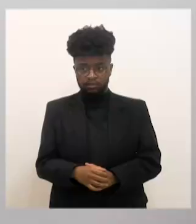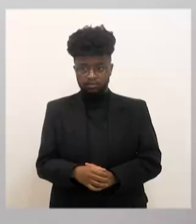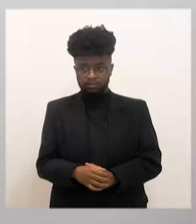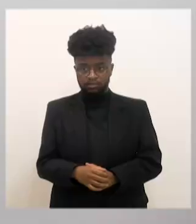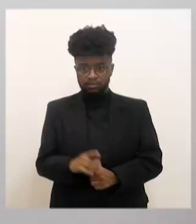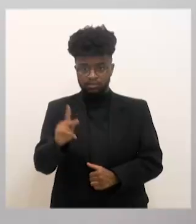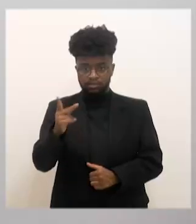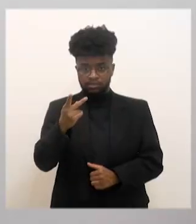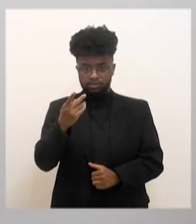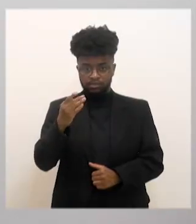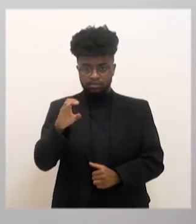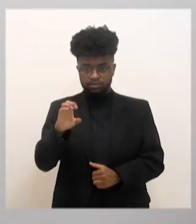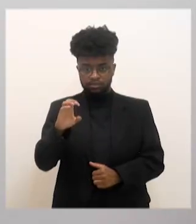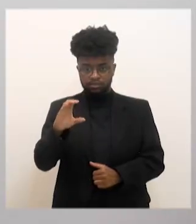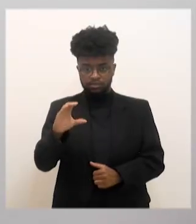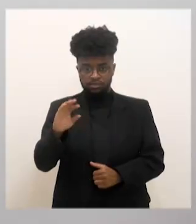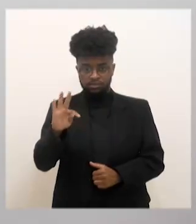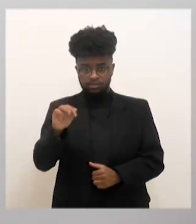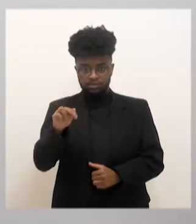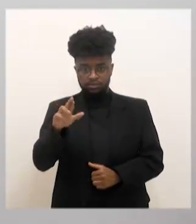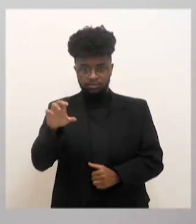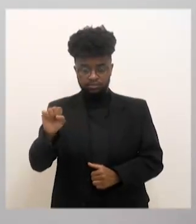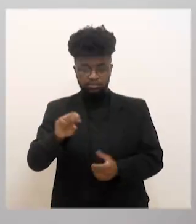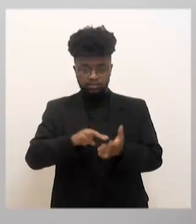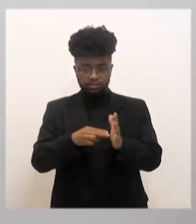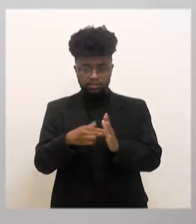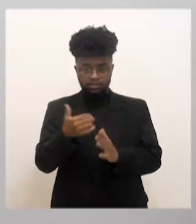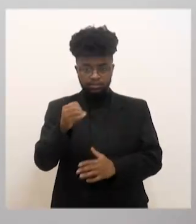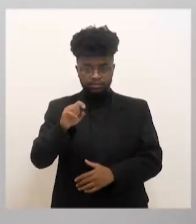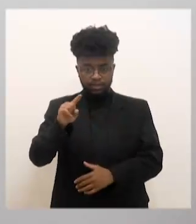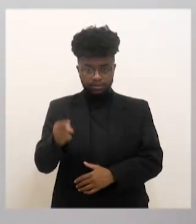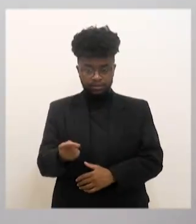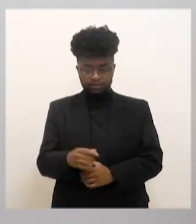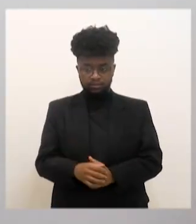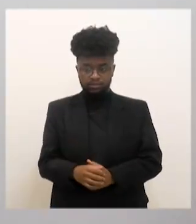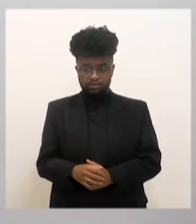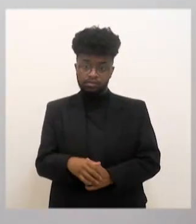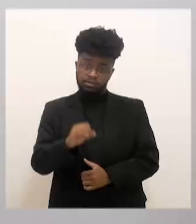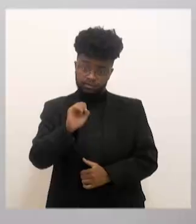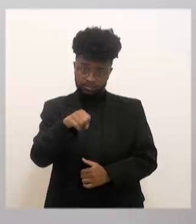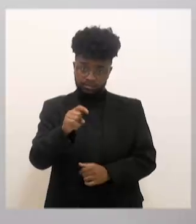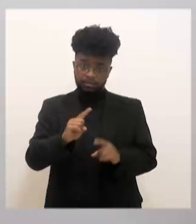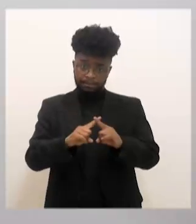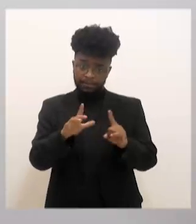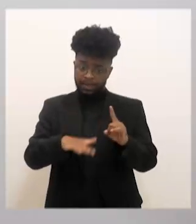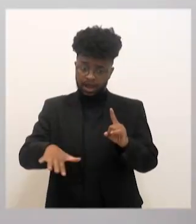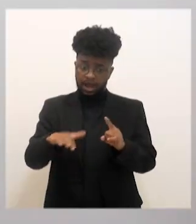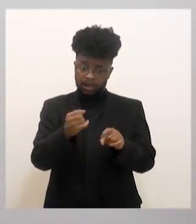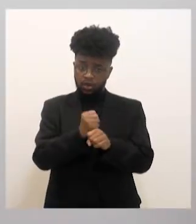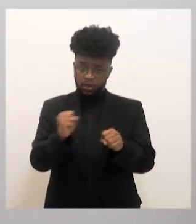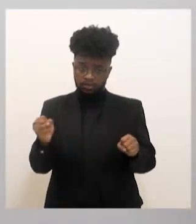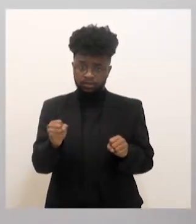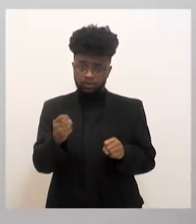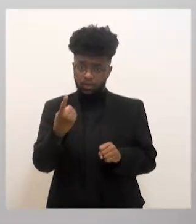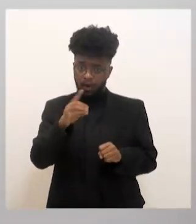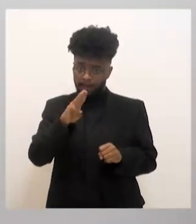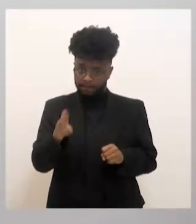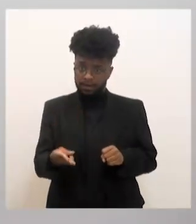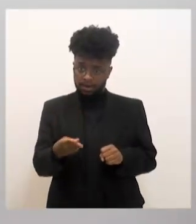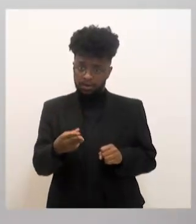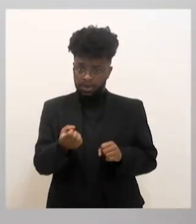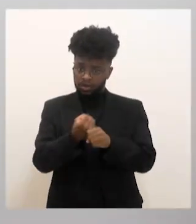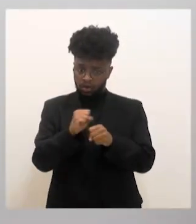Hectare são 10.000 metros quadrados. Mas sim, mas é a área. 1 milhão de metros quadrados é 1 milhão de